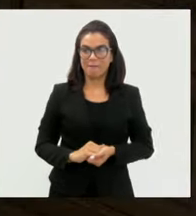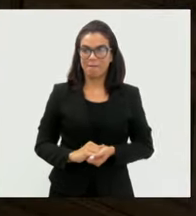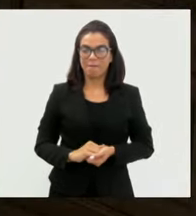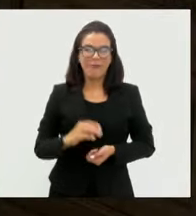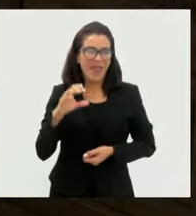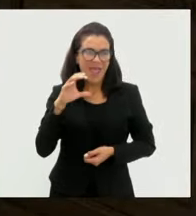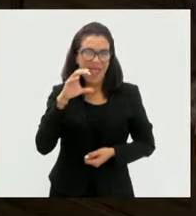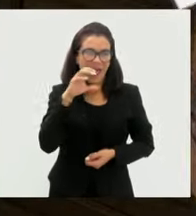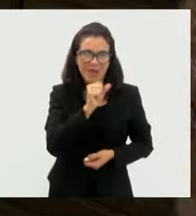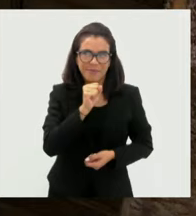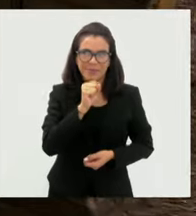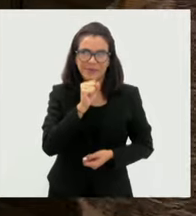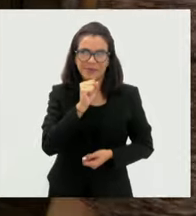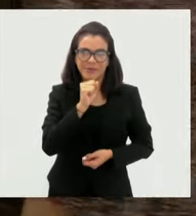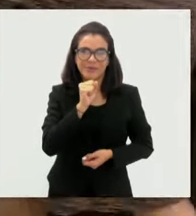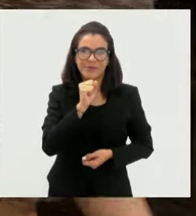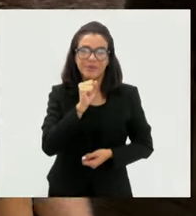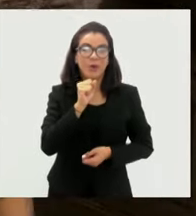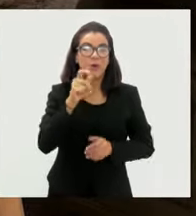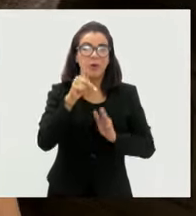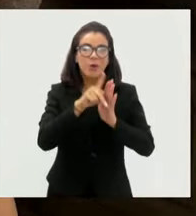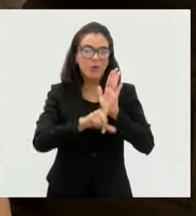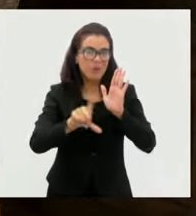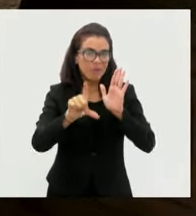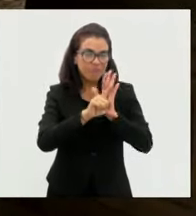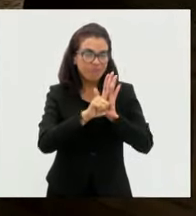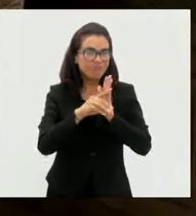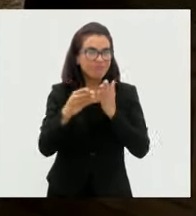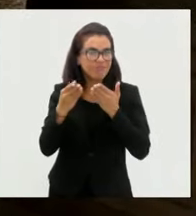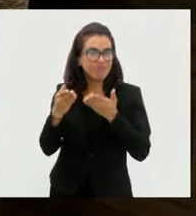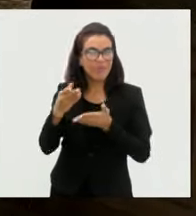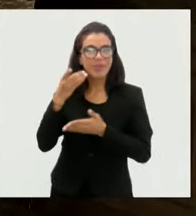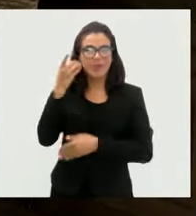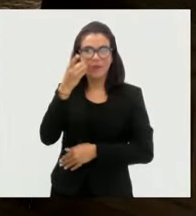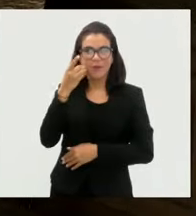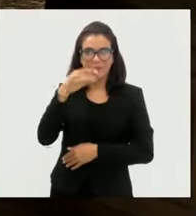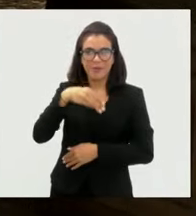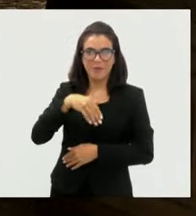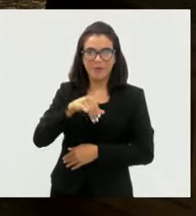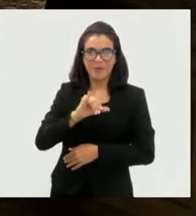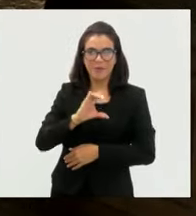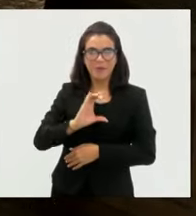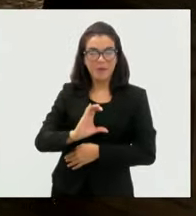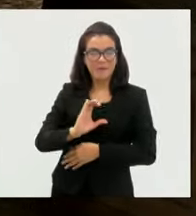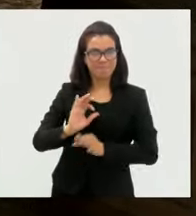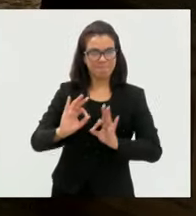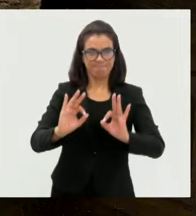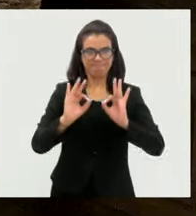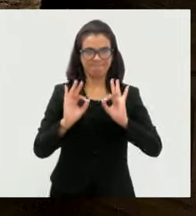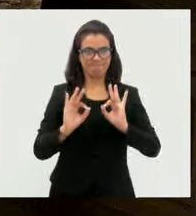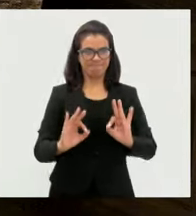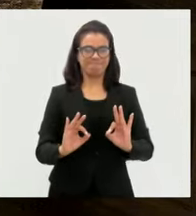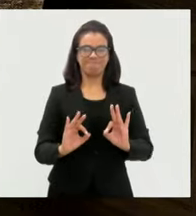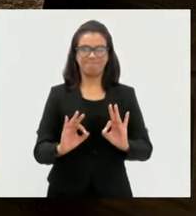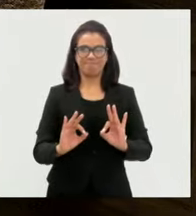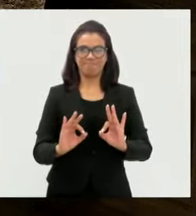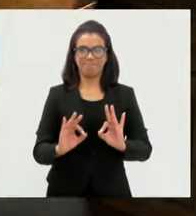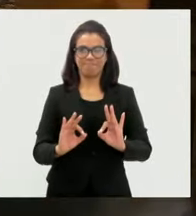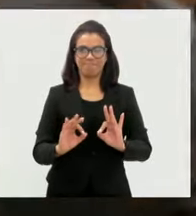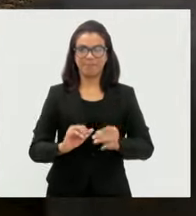rápido. O projeto de lei do deputado Carlos Mink é correto e justo no